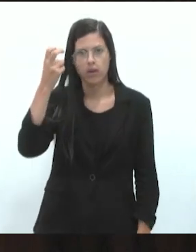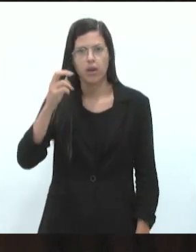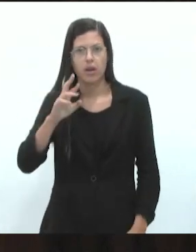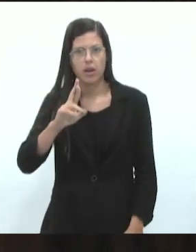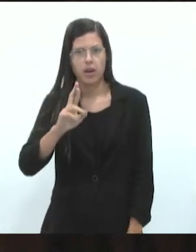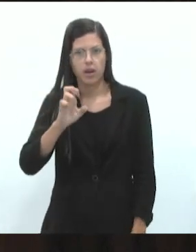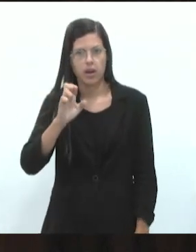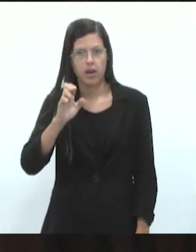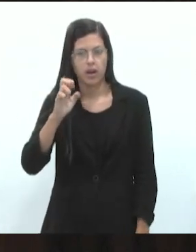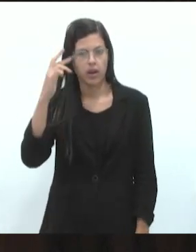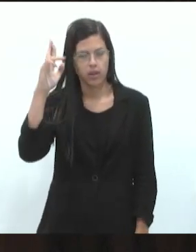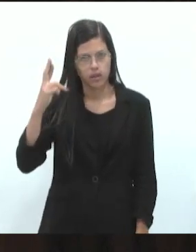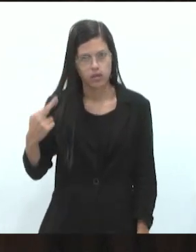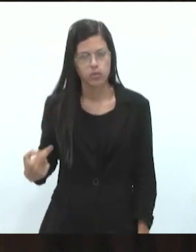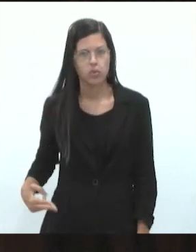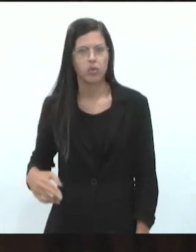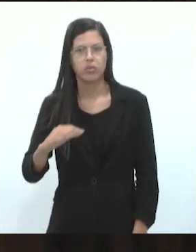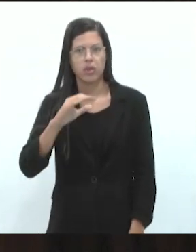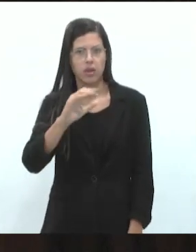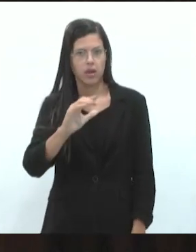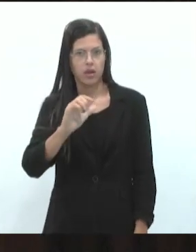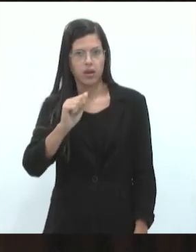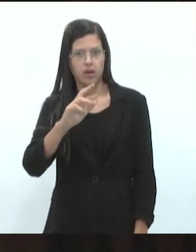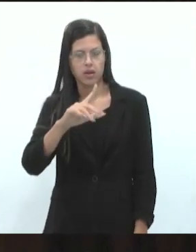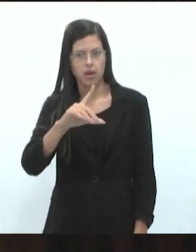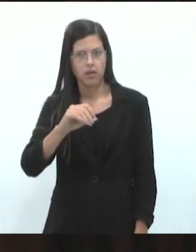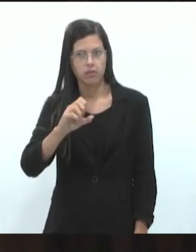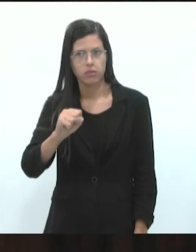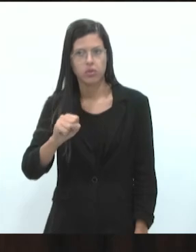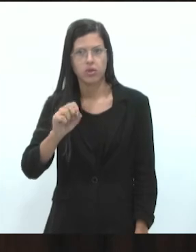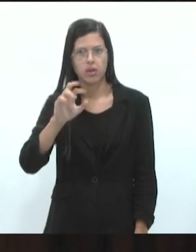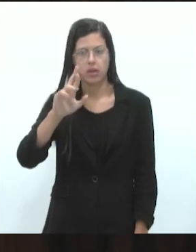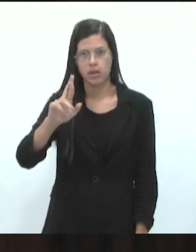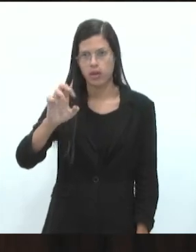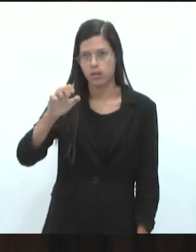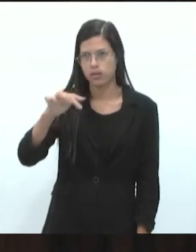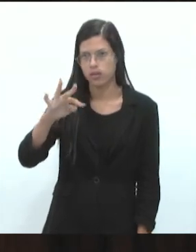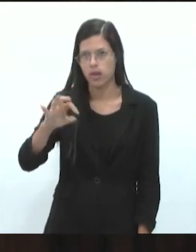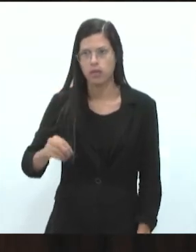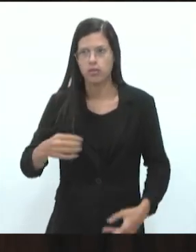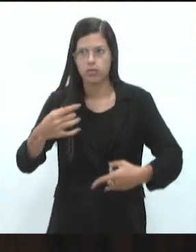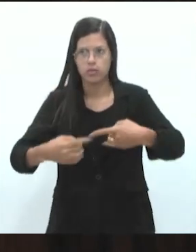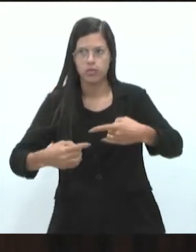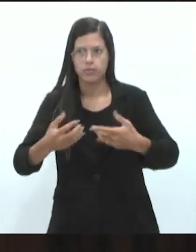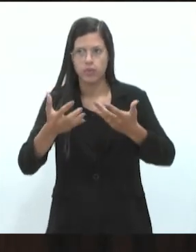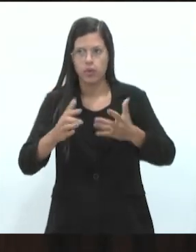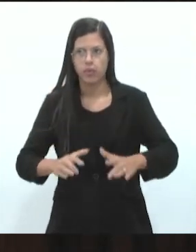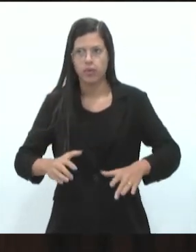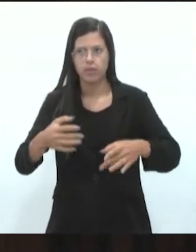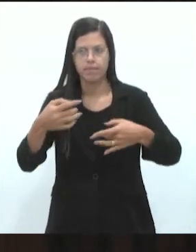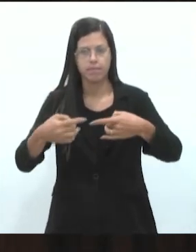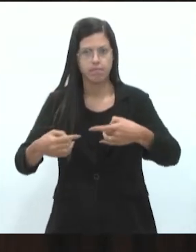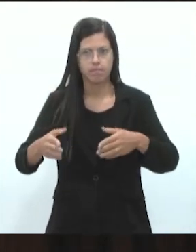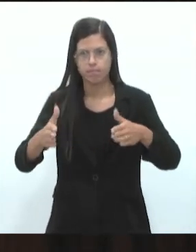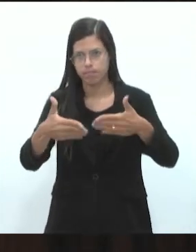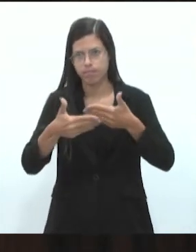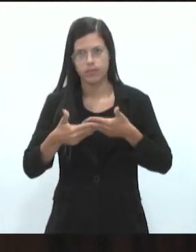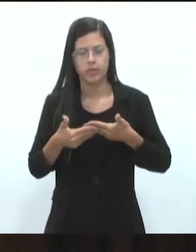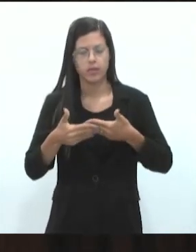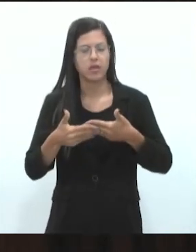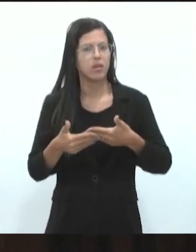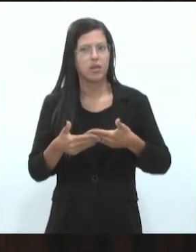Renata Souza, Carlos Macedo e Renato Miranda. Em discussão. Não havendo quem queira discutir,